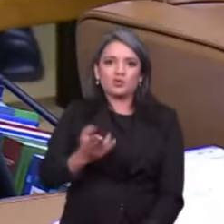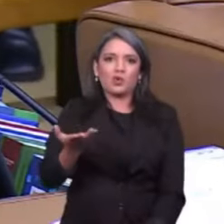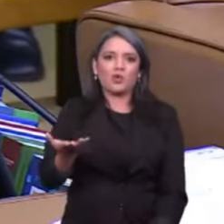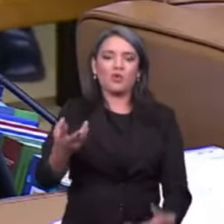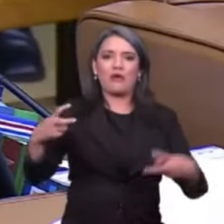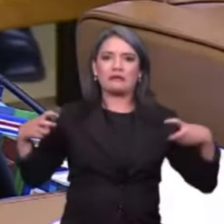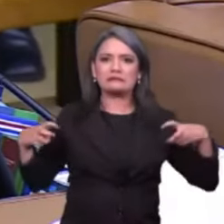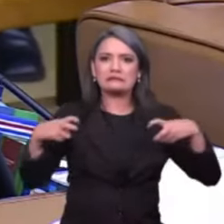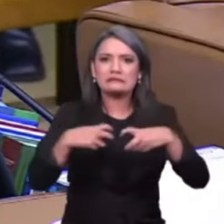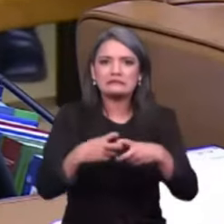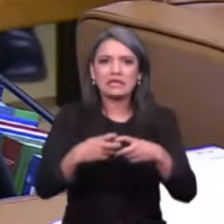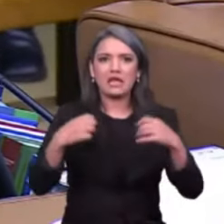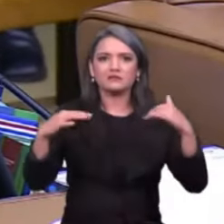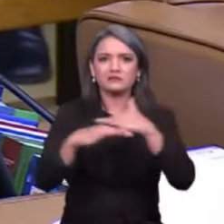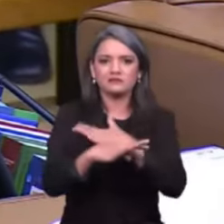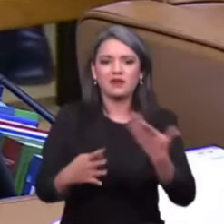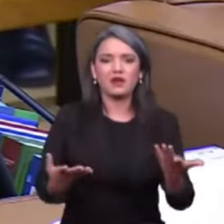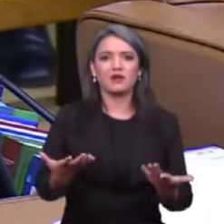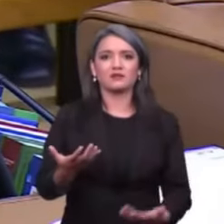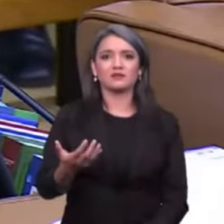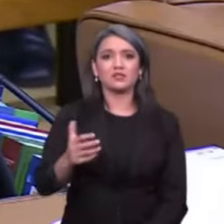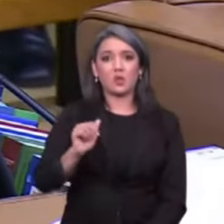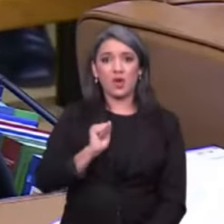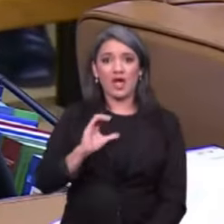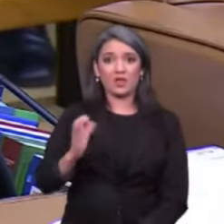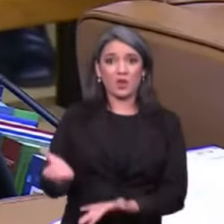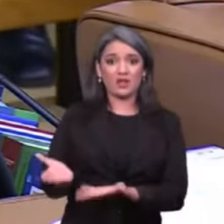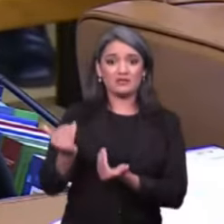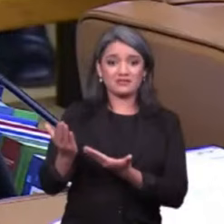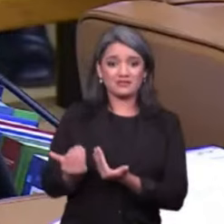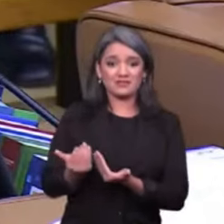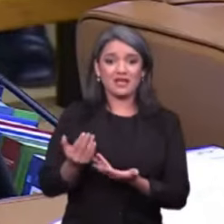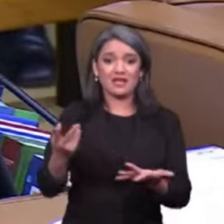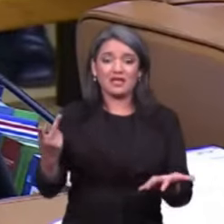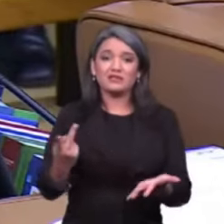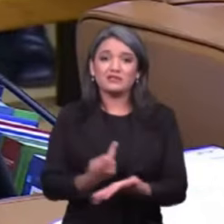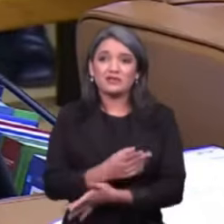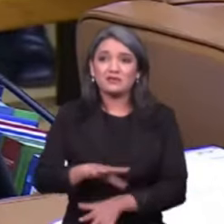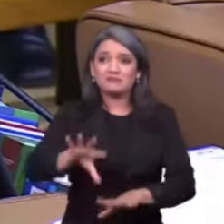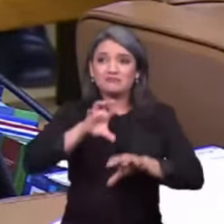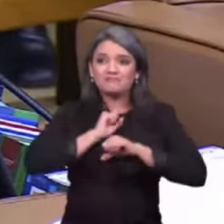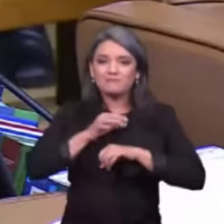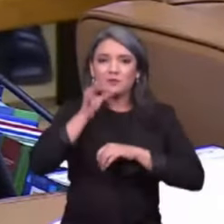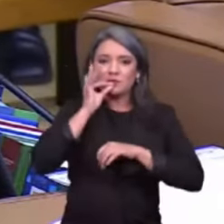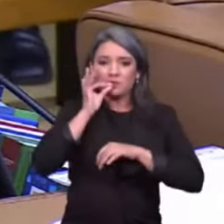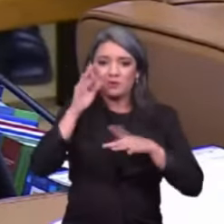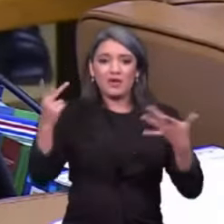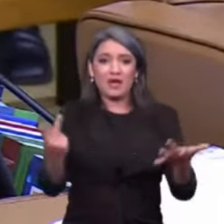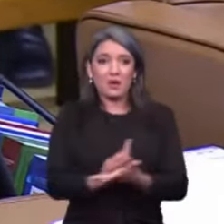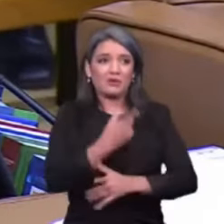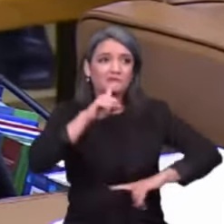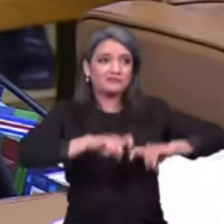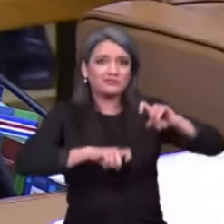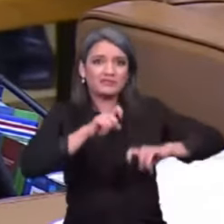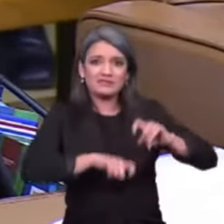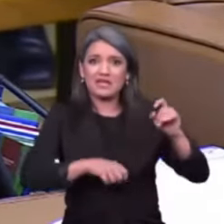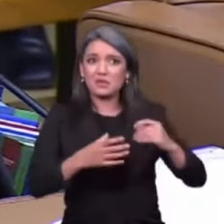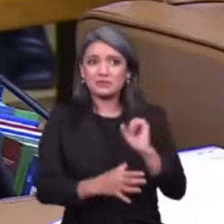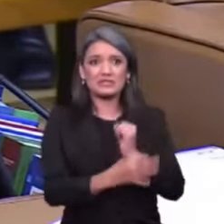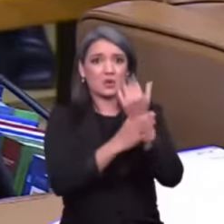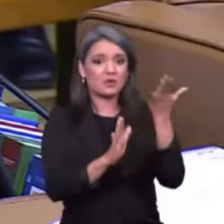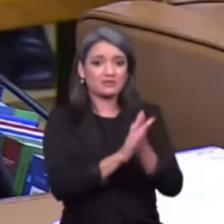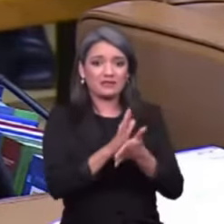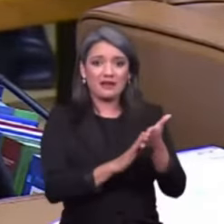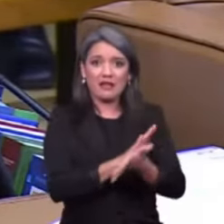trânsito, os adolescentes sob efeito da substância, expostos a relacionamento sexual inseguro e, como consequência,